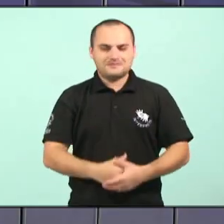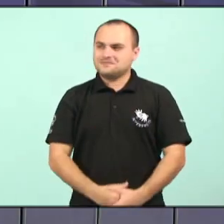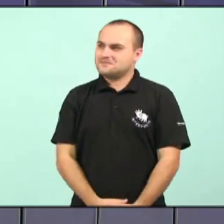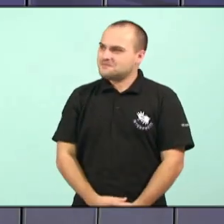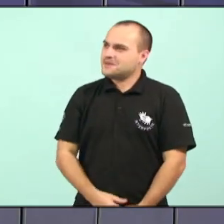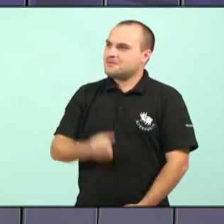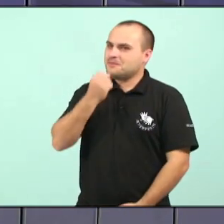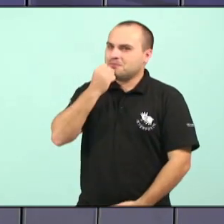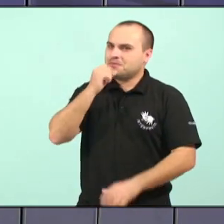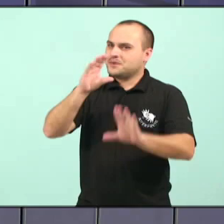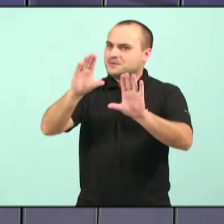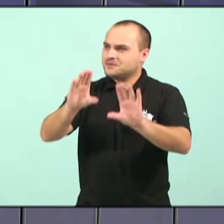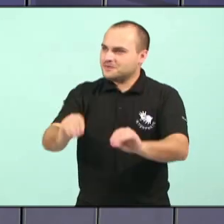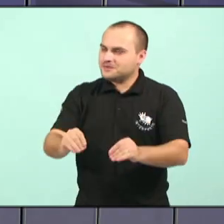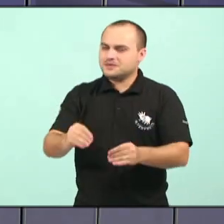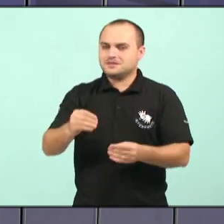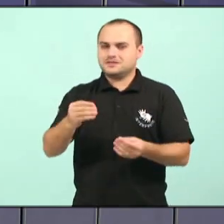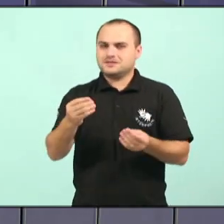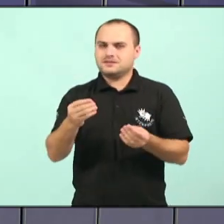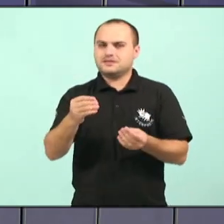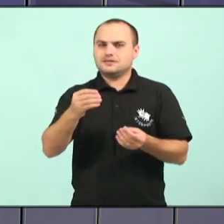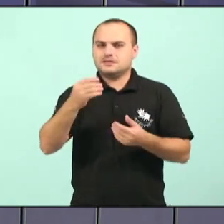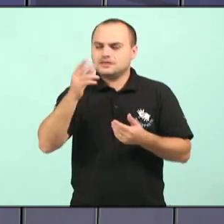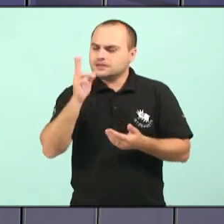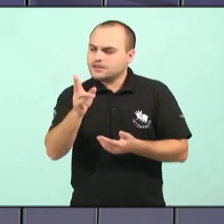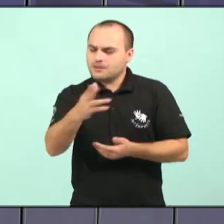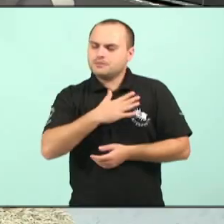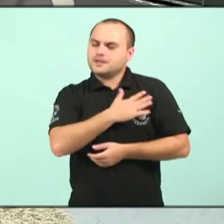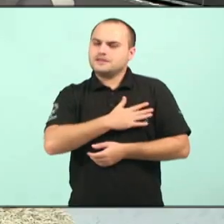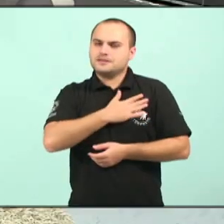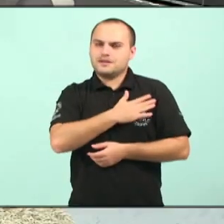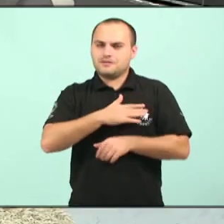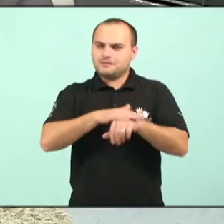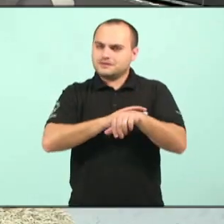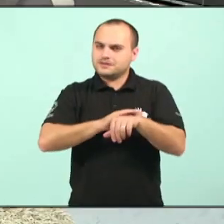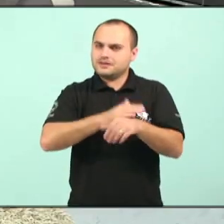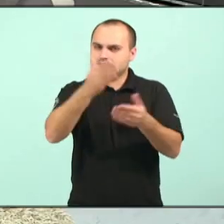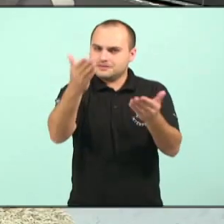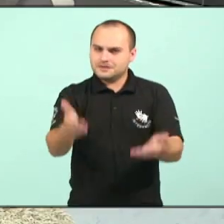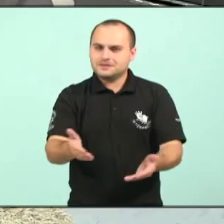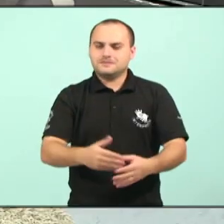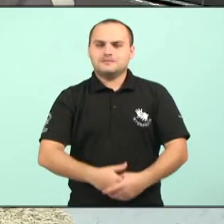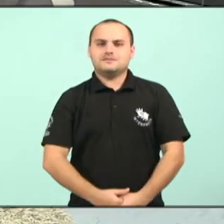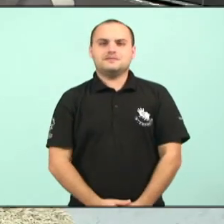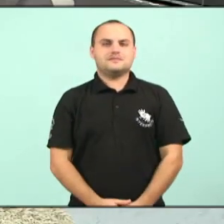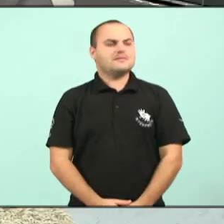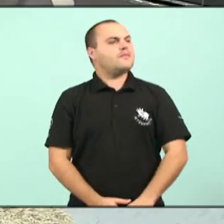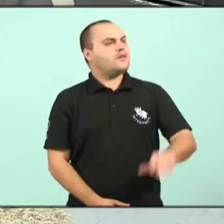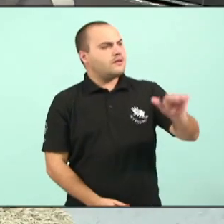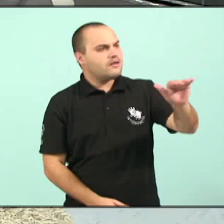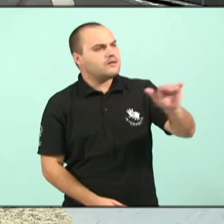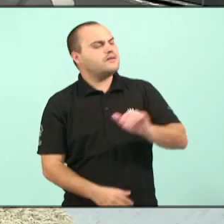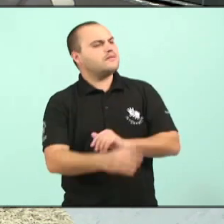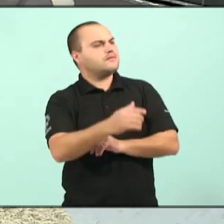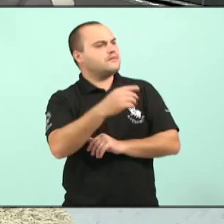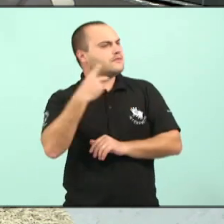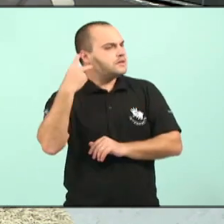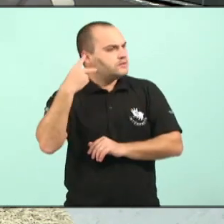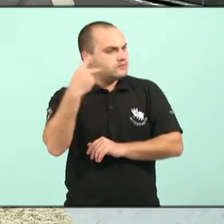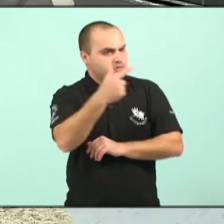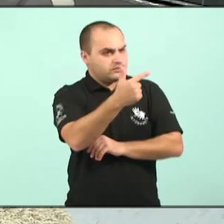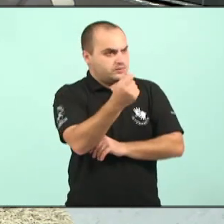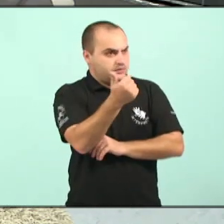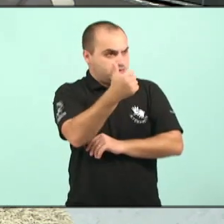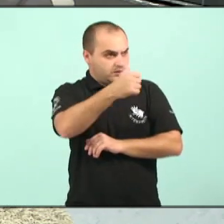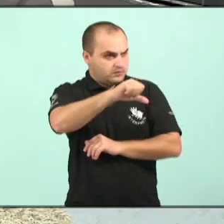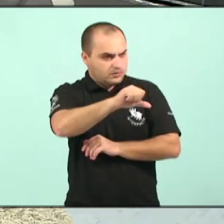Carlos Antônio, boa noite a todos que nos acompanham. É sempre um prazer falar com você. Vereador, 2018, aliás, 2019 está